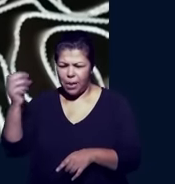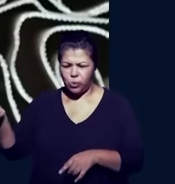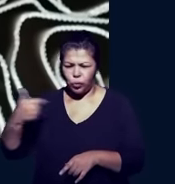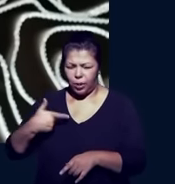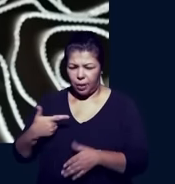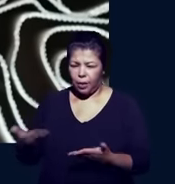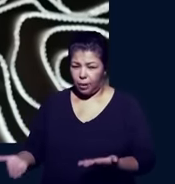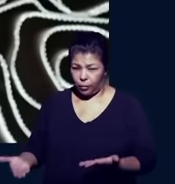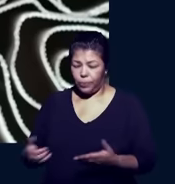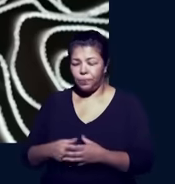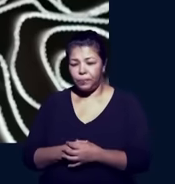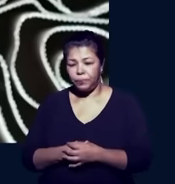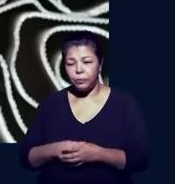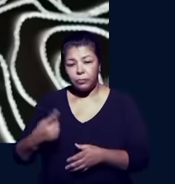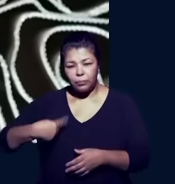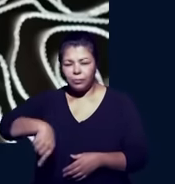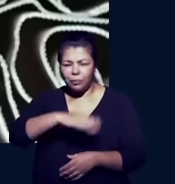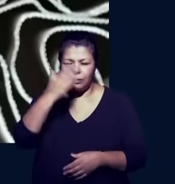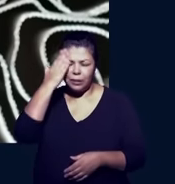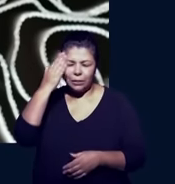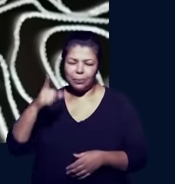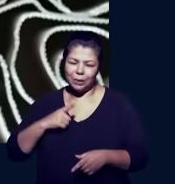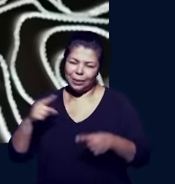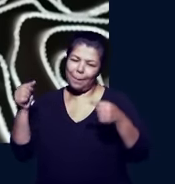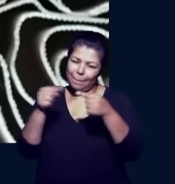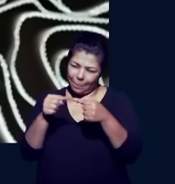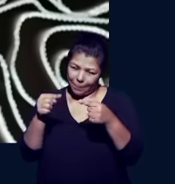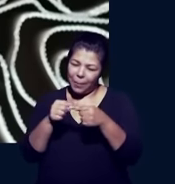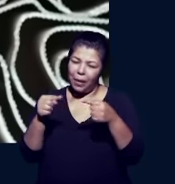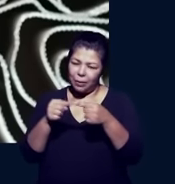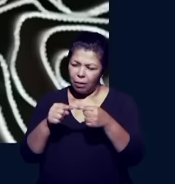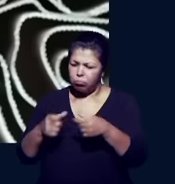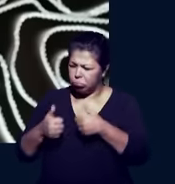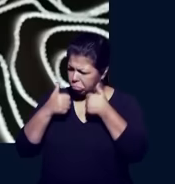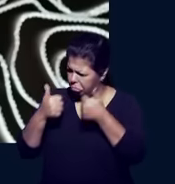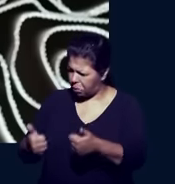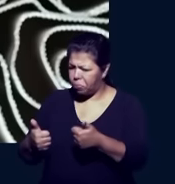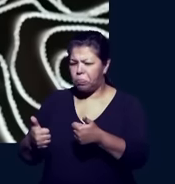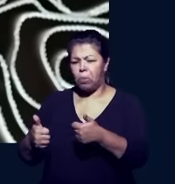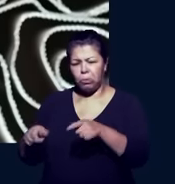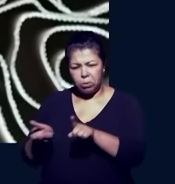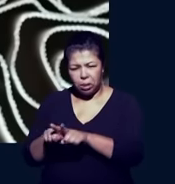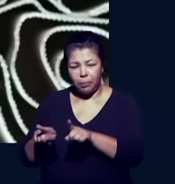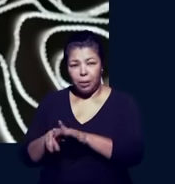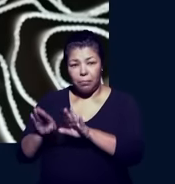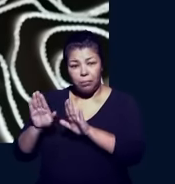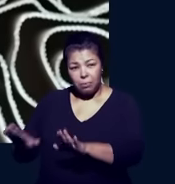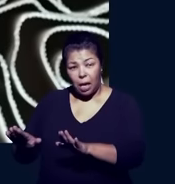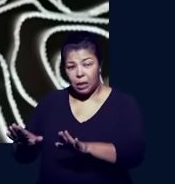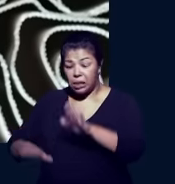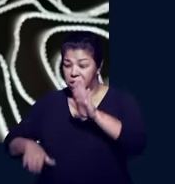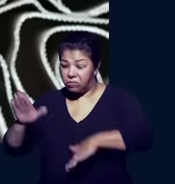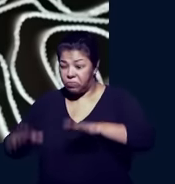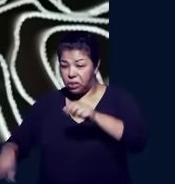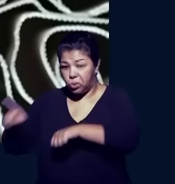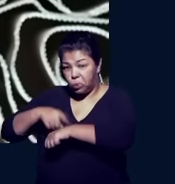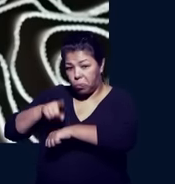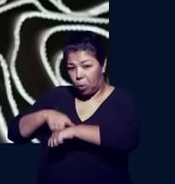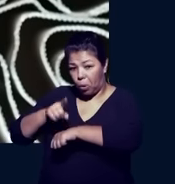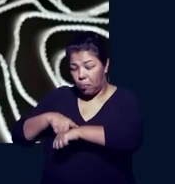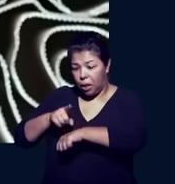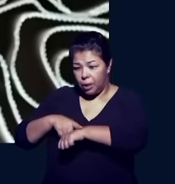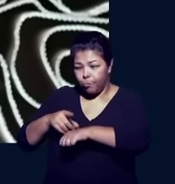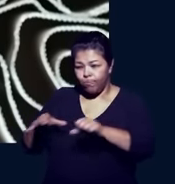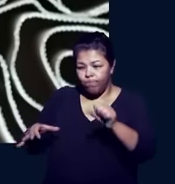eh a gente tá dentro das nossas metas então é até válido essa discussão mas eu diria que num momento de incerteza como a gente tá um